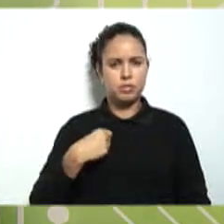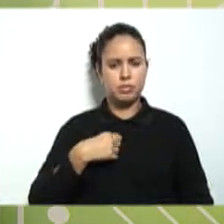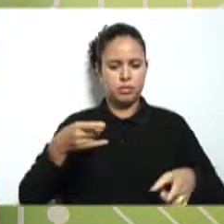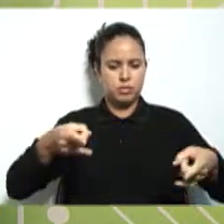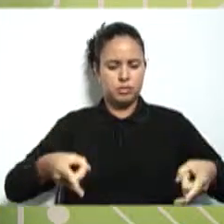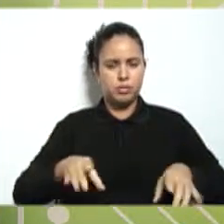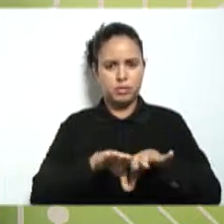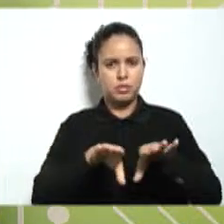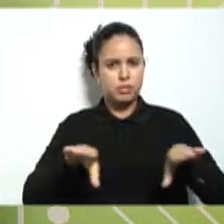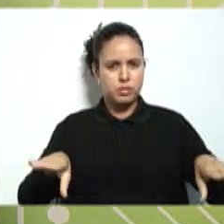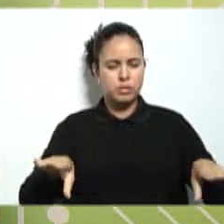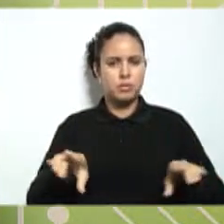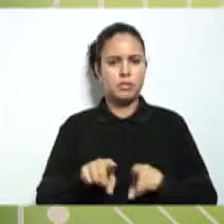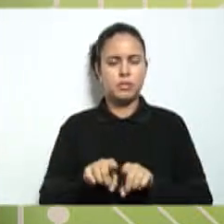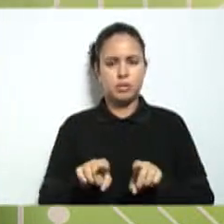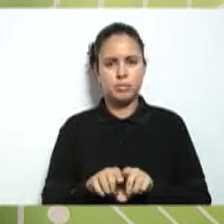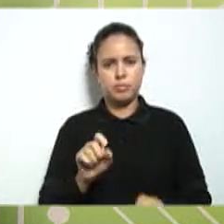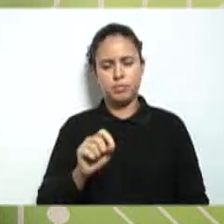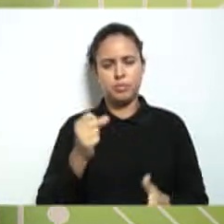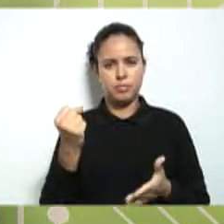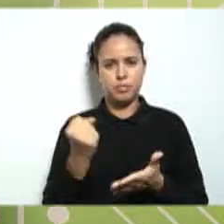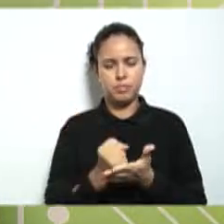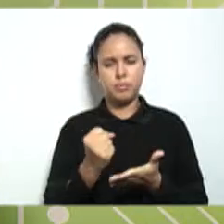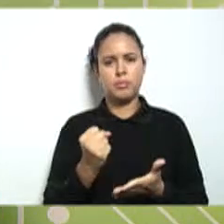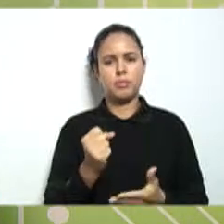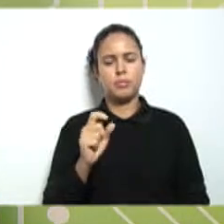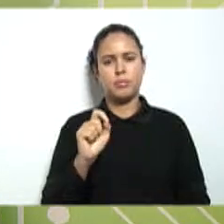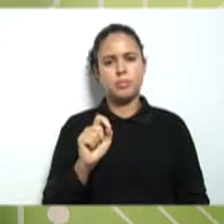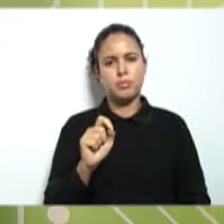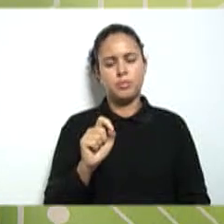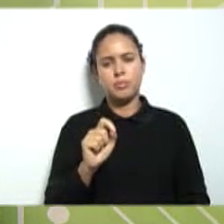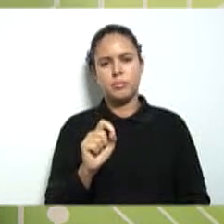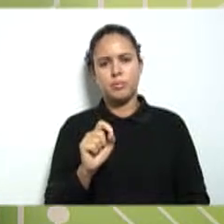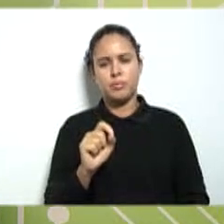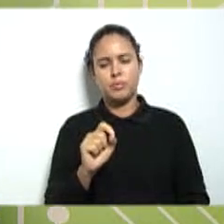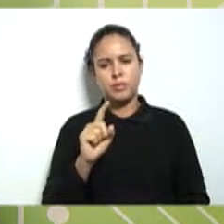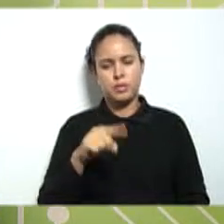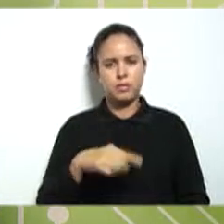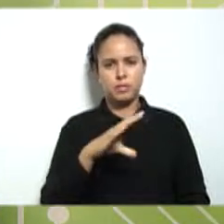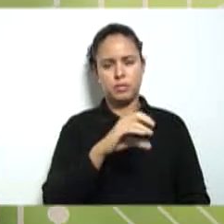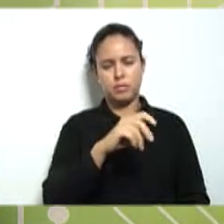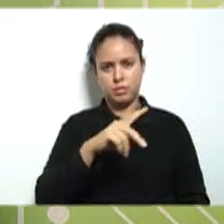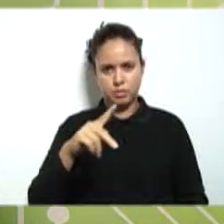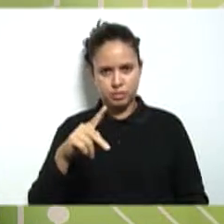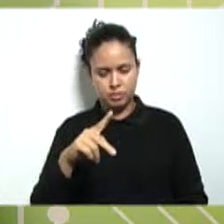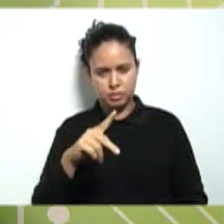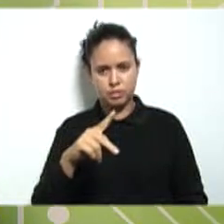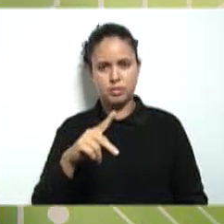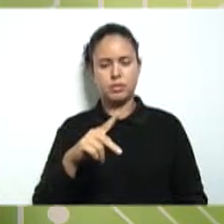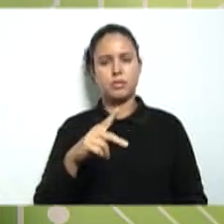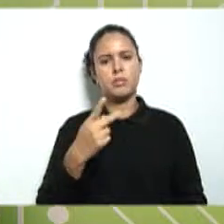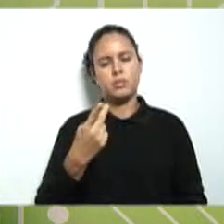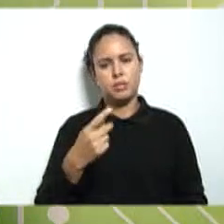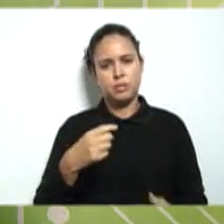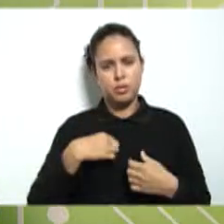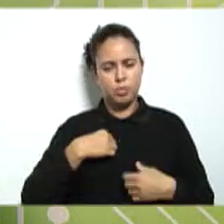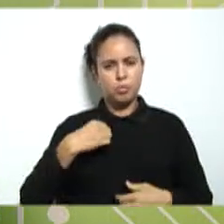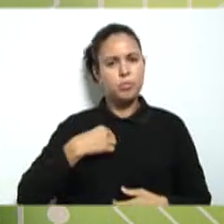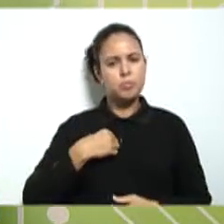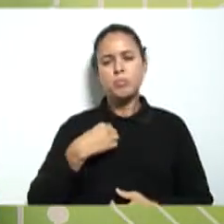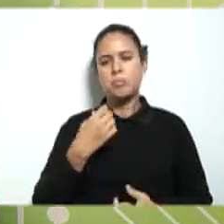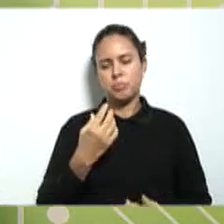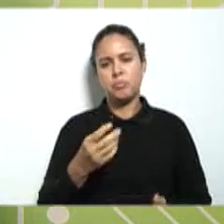uma marca chamada Trama Justa, que é também o nome de uma cooperativa muito grande de roupas, que tenta fazer roupas ecológicas e que também é